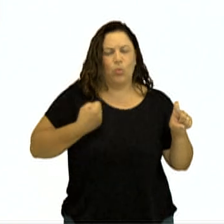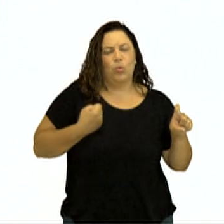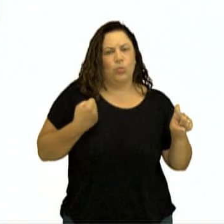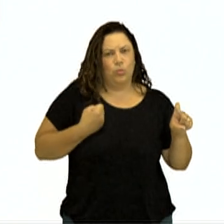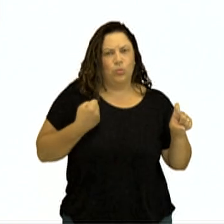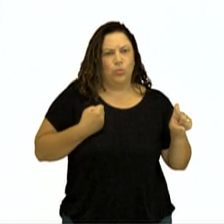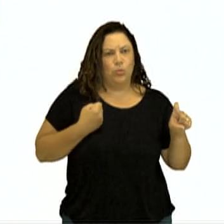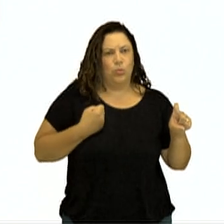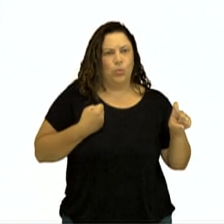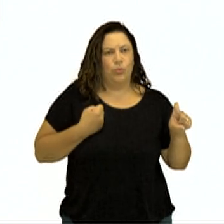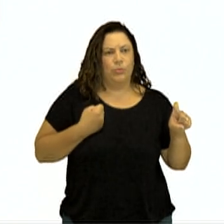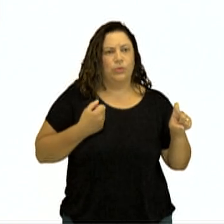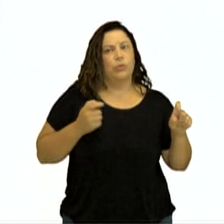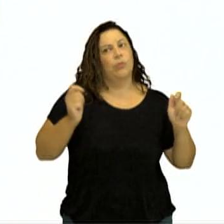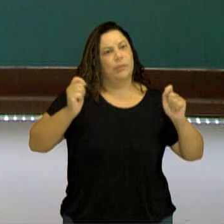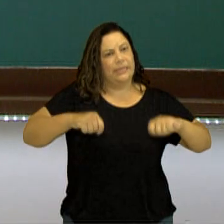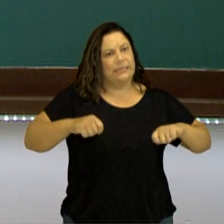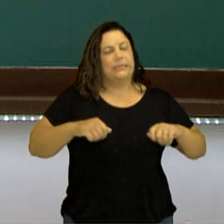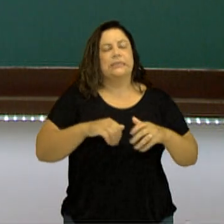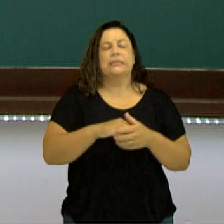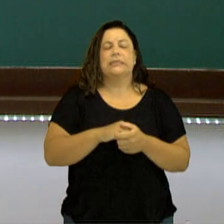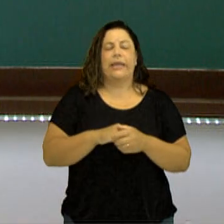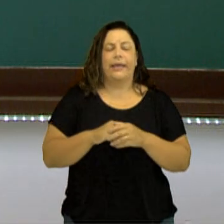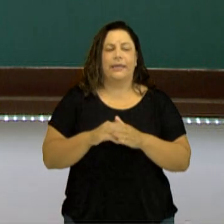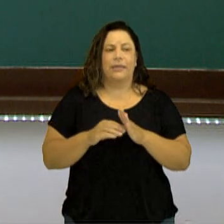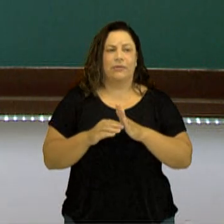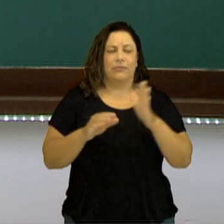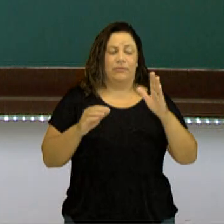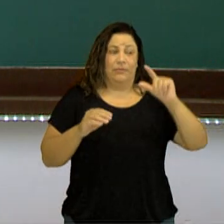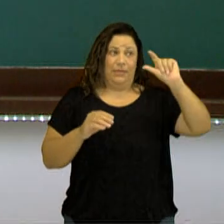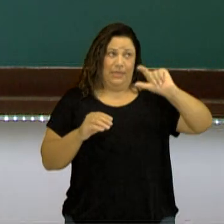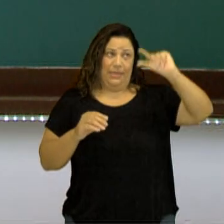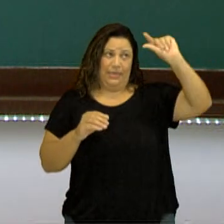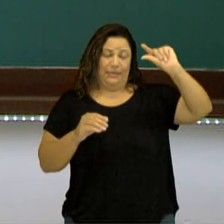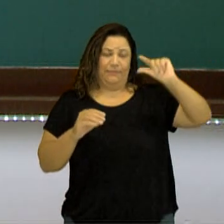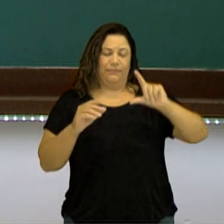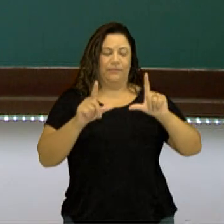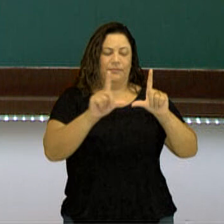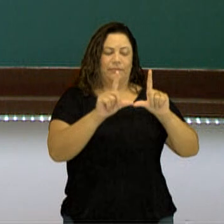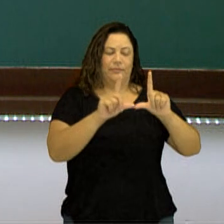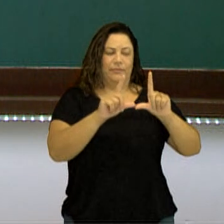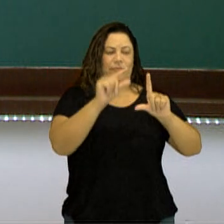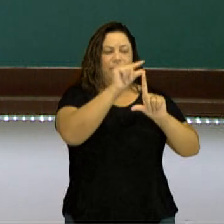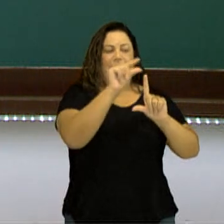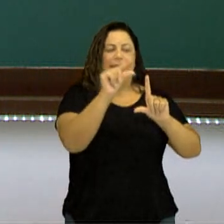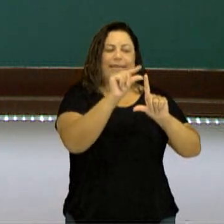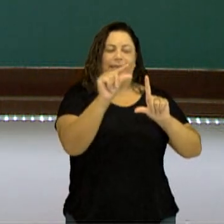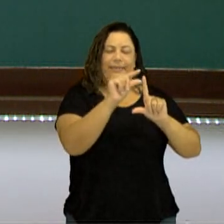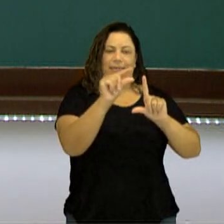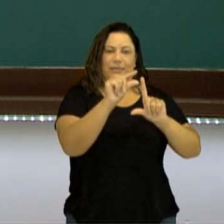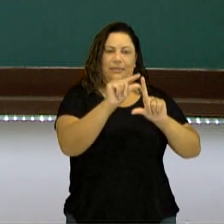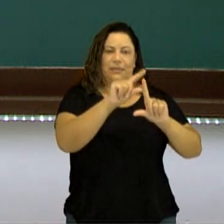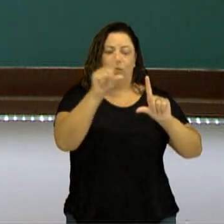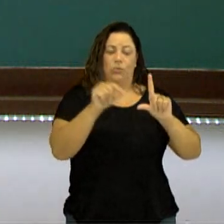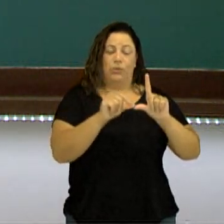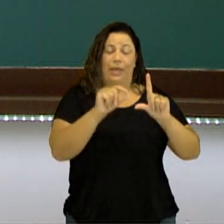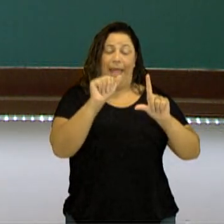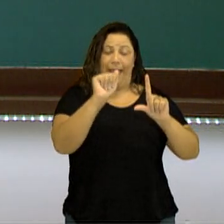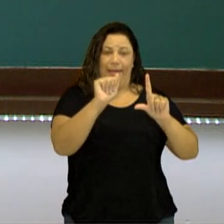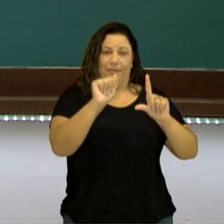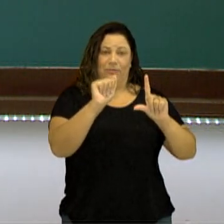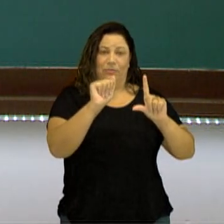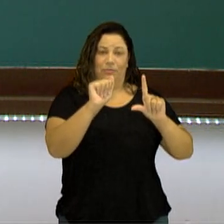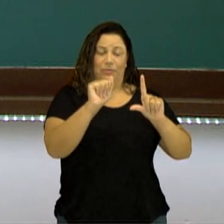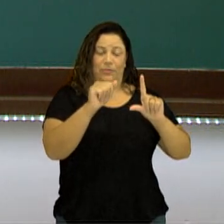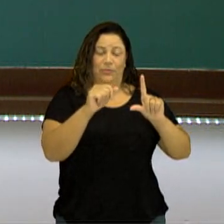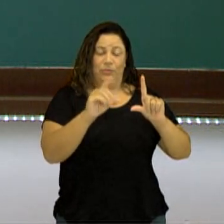massa deveria estar no canto superior esquerdo, enquanto que o número atômico no canto superior direito. Mas não é sempre